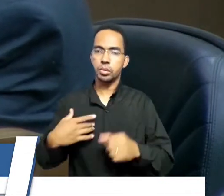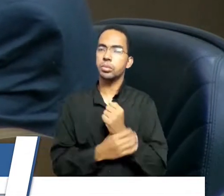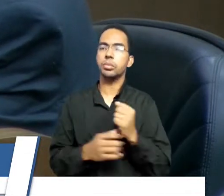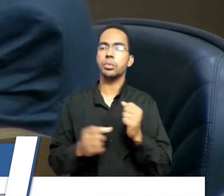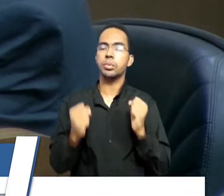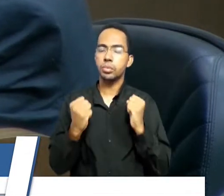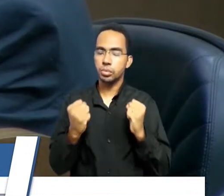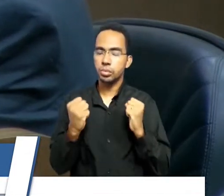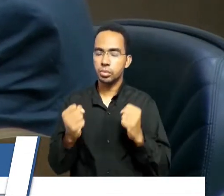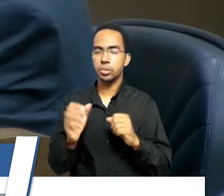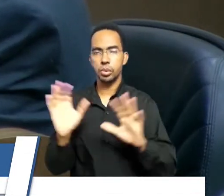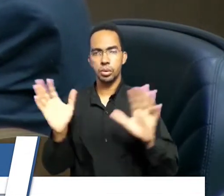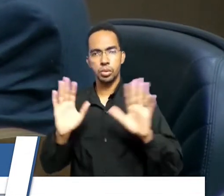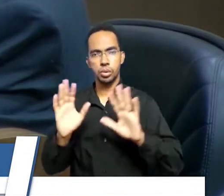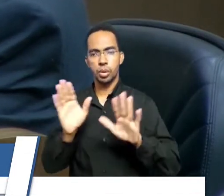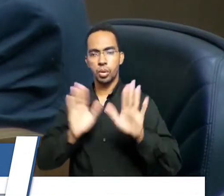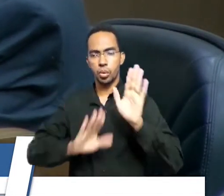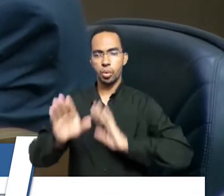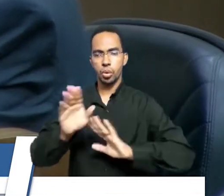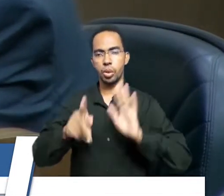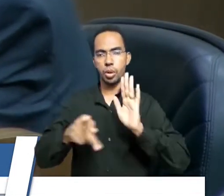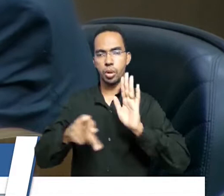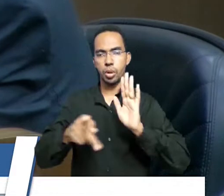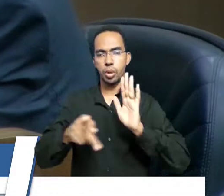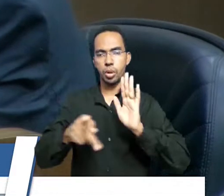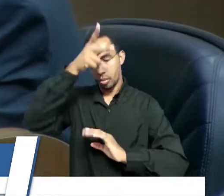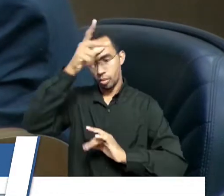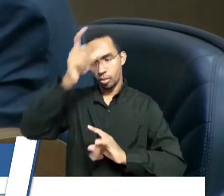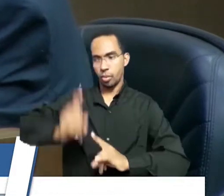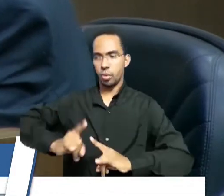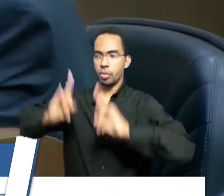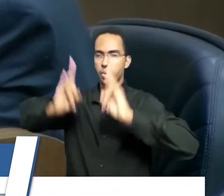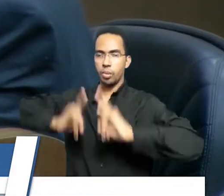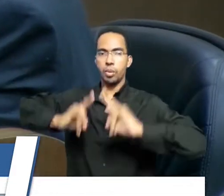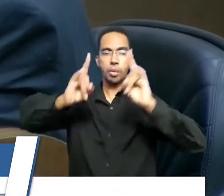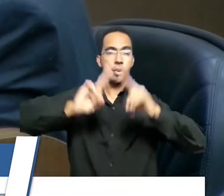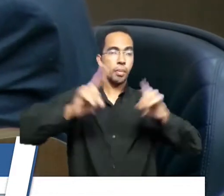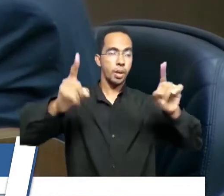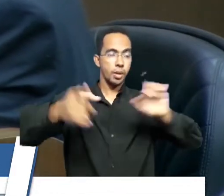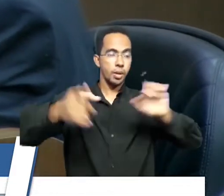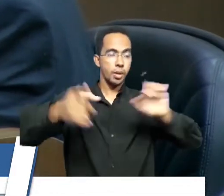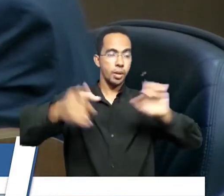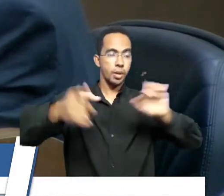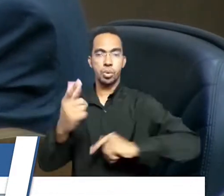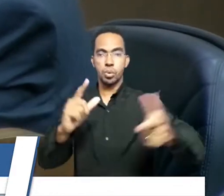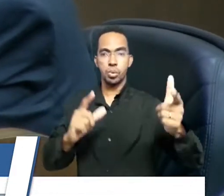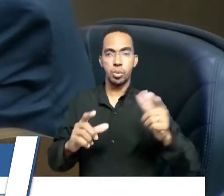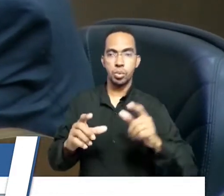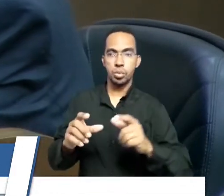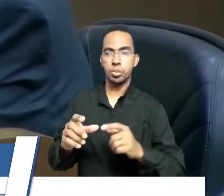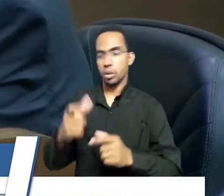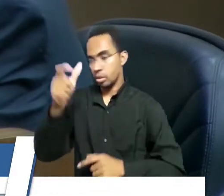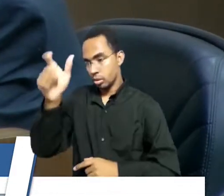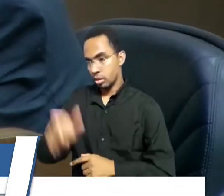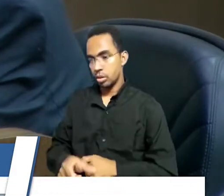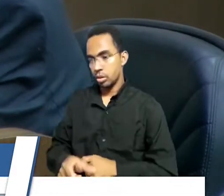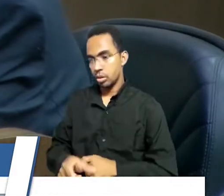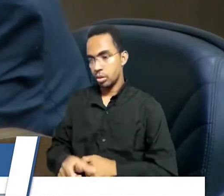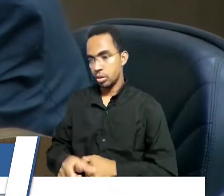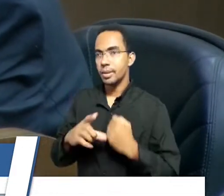próprios municipais, mas em parceria com outros entes de segurança que nós temos, como, por exemplo, a Polícia